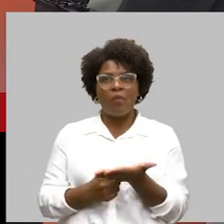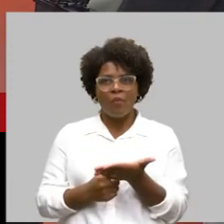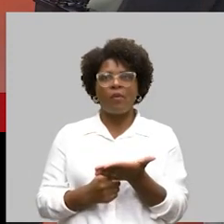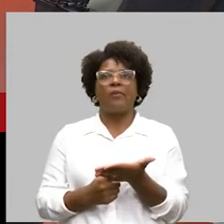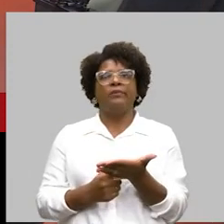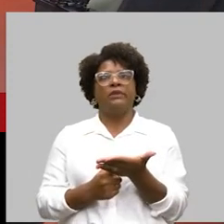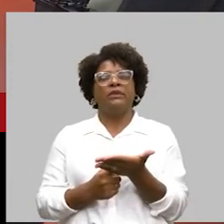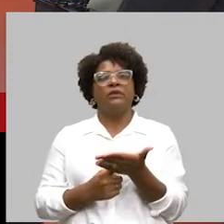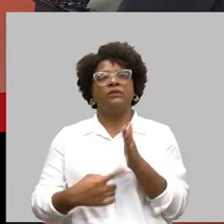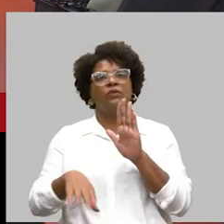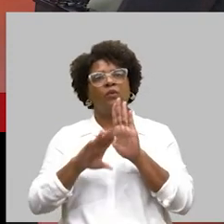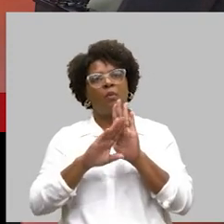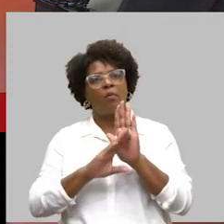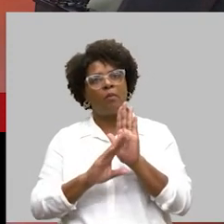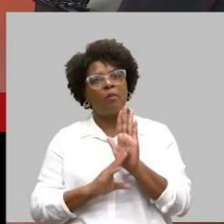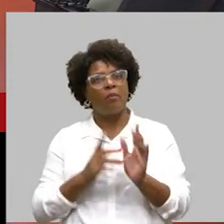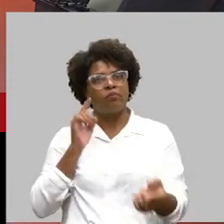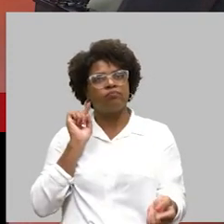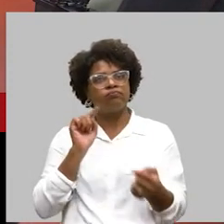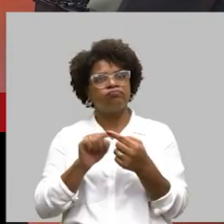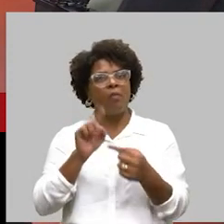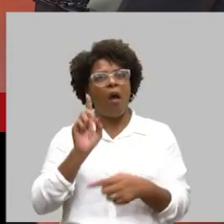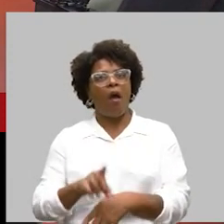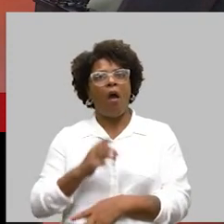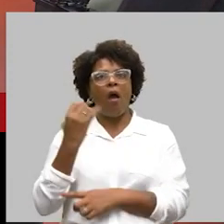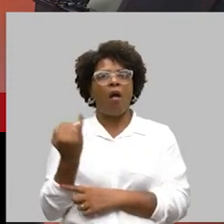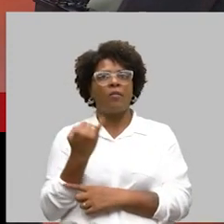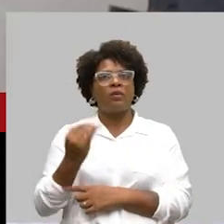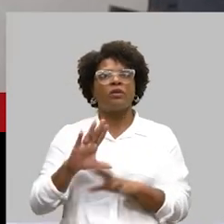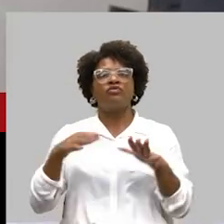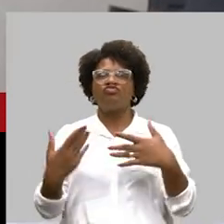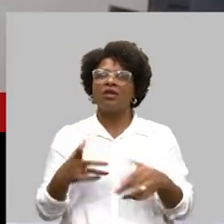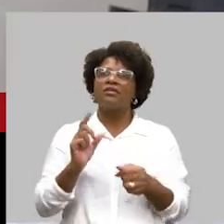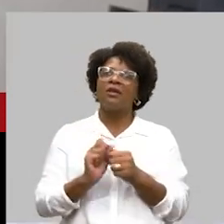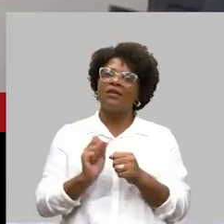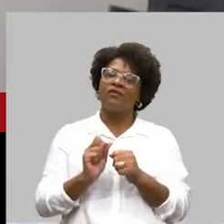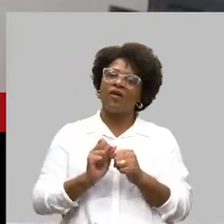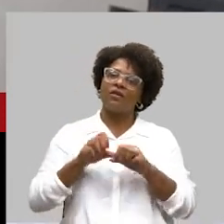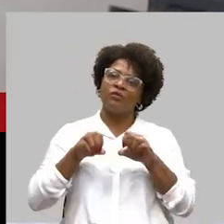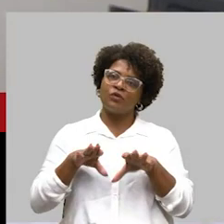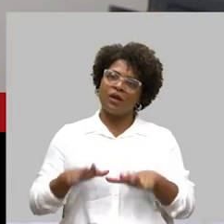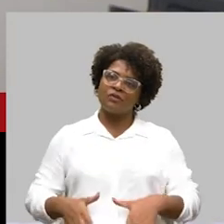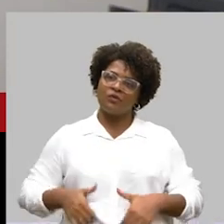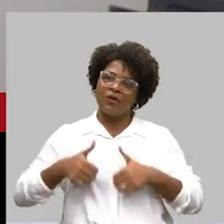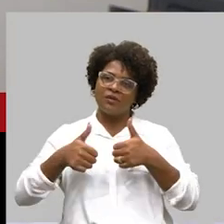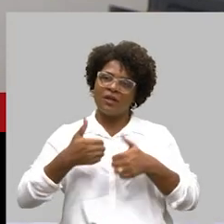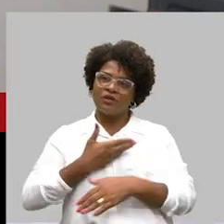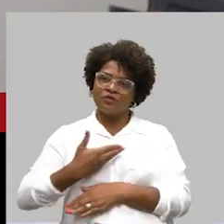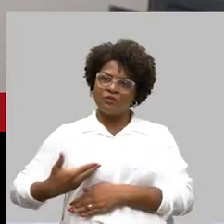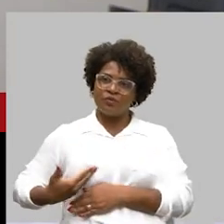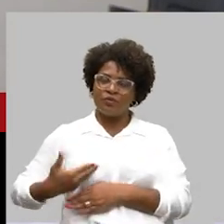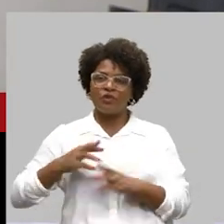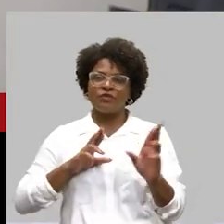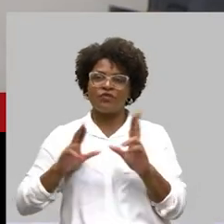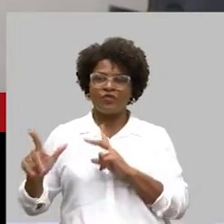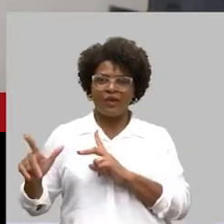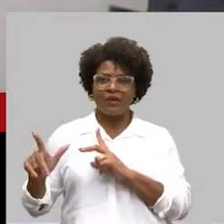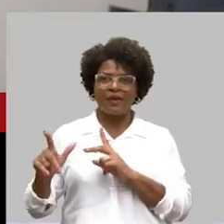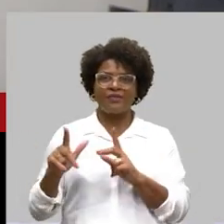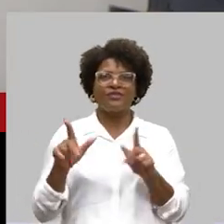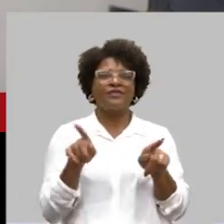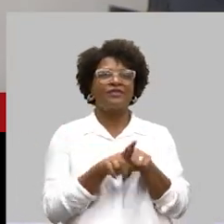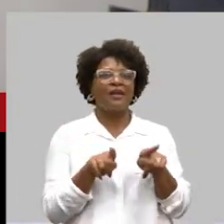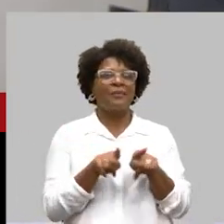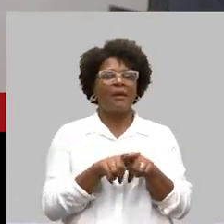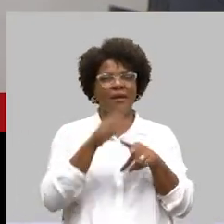específicas é muito importante e assim que a gente constrói uma educação pública de qualidade socialmente referenciada no campo também então